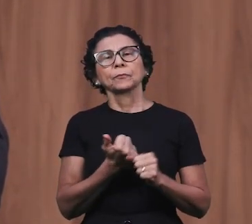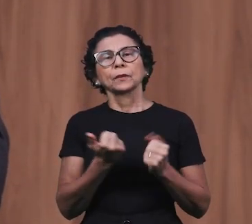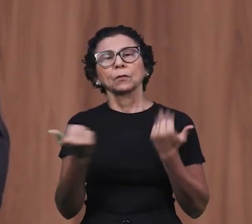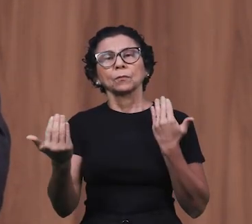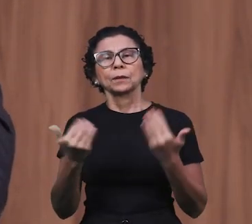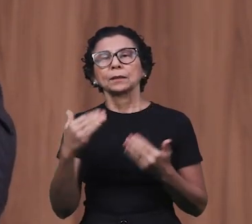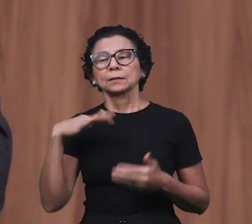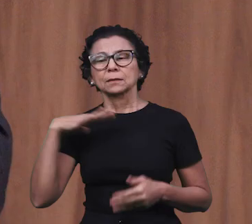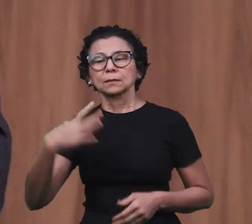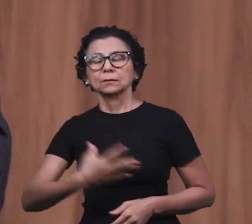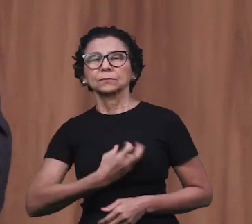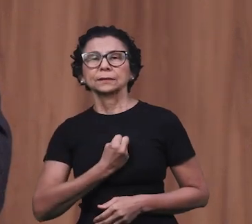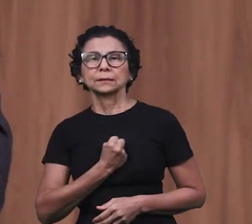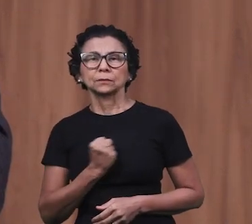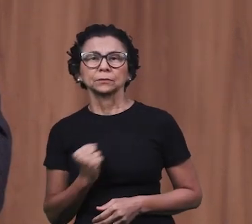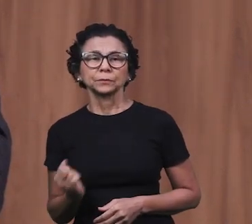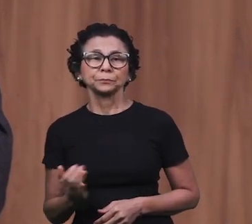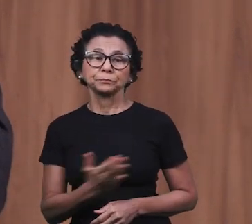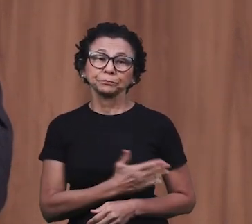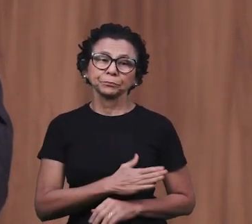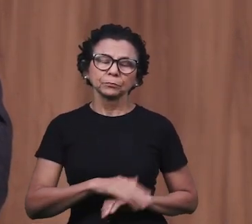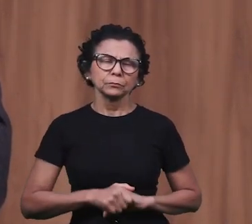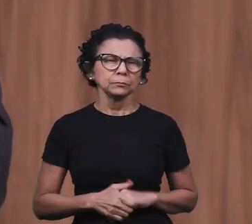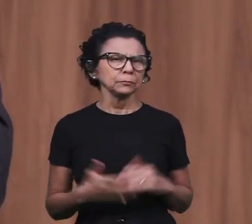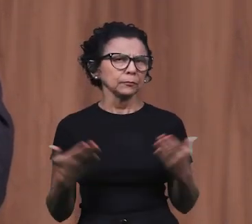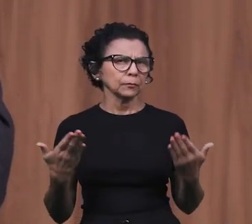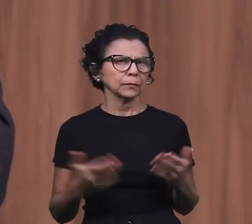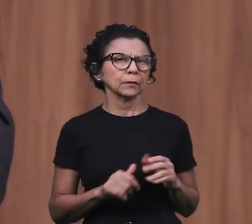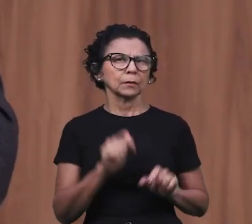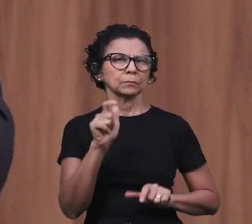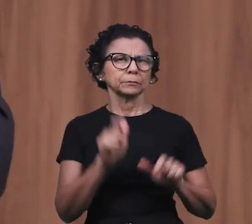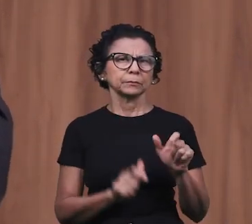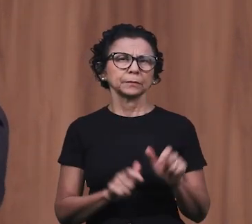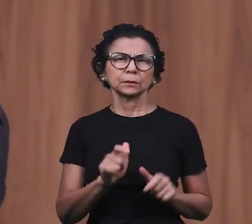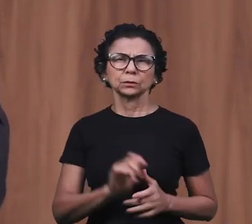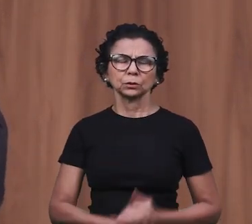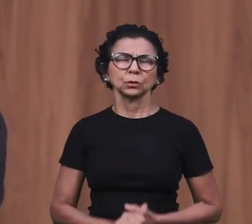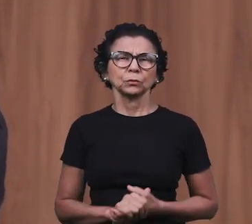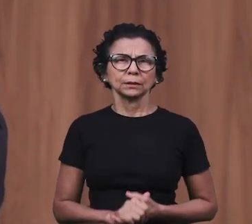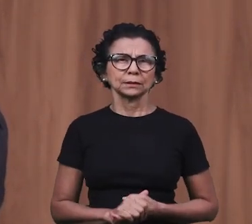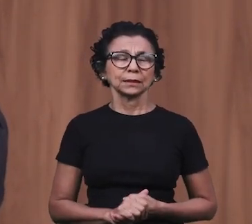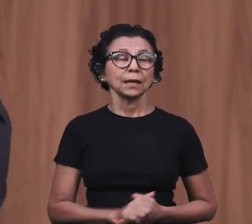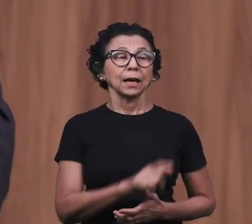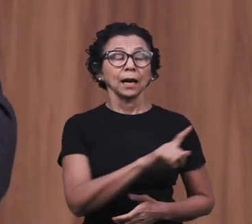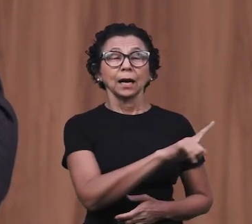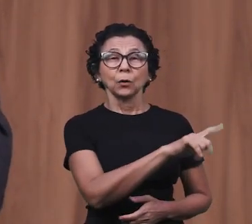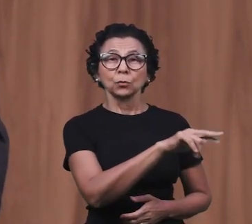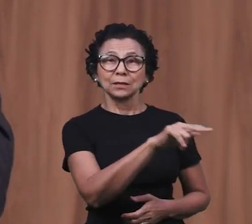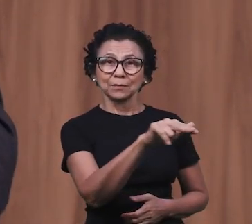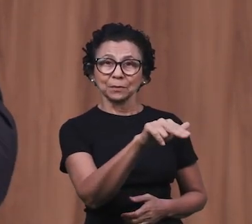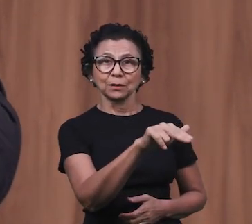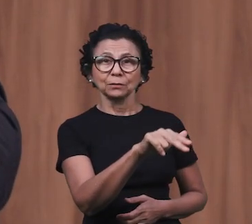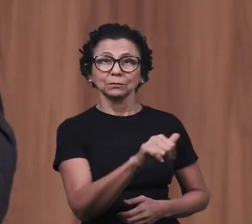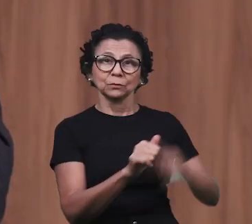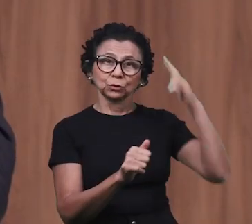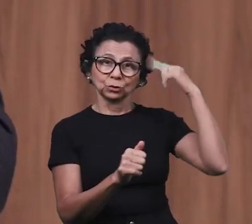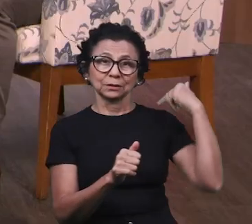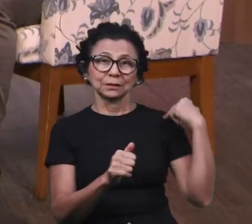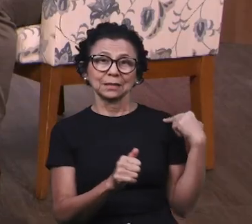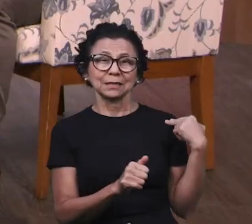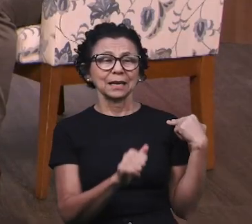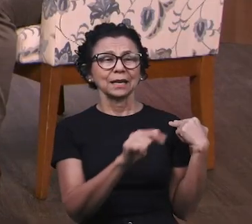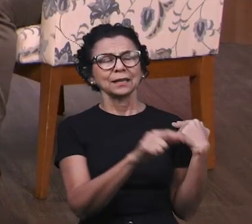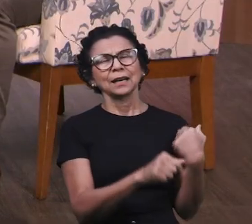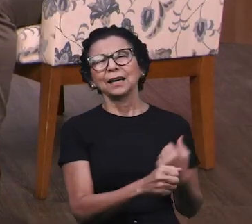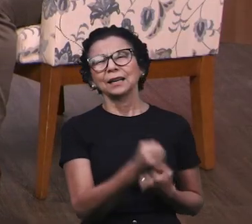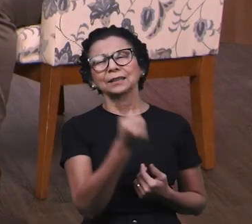interessante, pastor Lourenço, que o homem é assim. Ele somente quer receber a bênção, né? Ele não quer compromisso, ele recebeu a bênção, eles